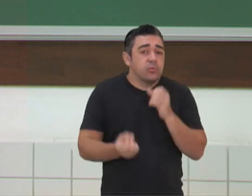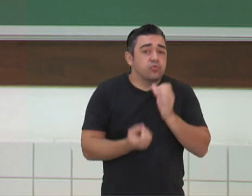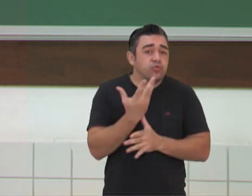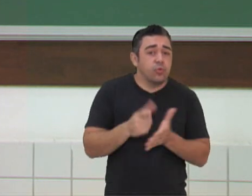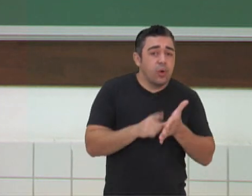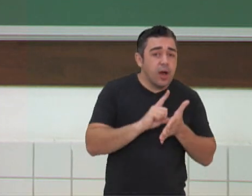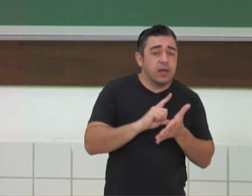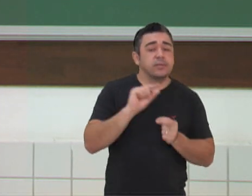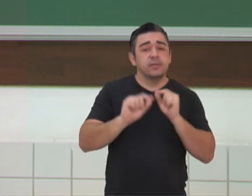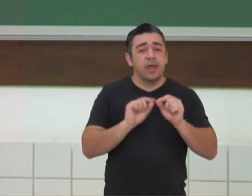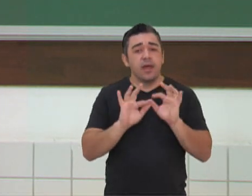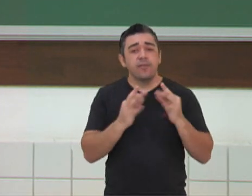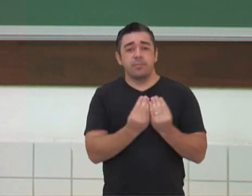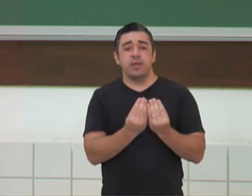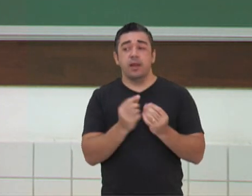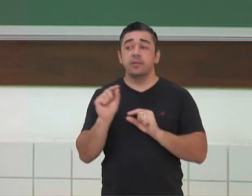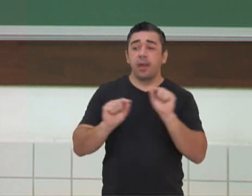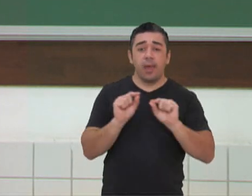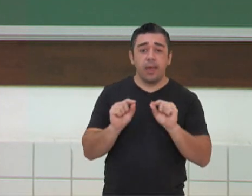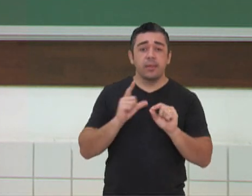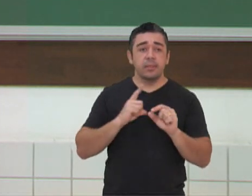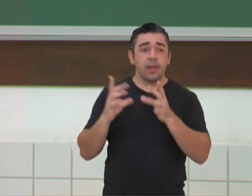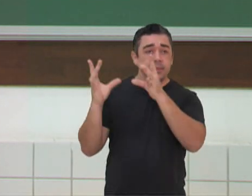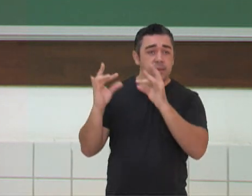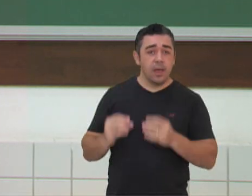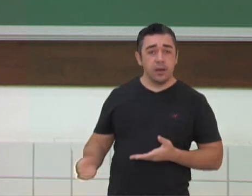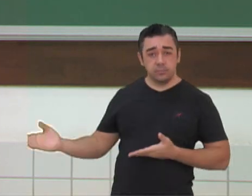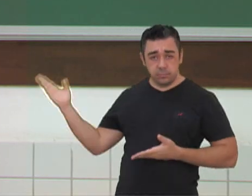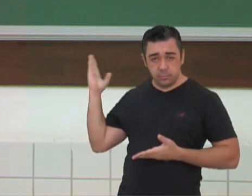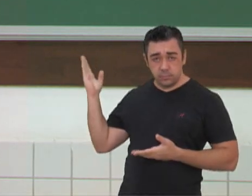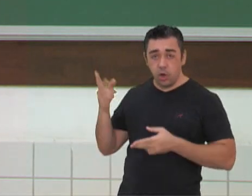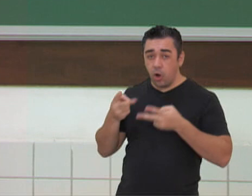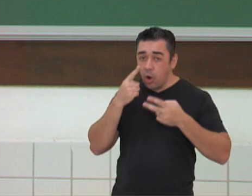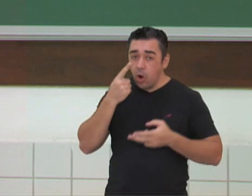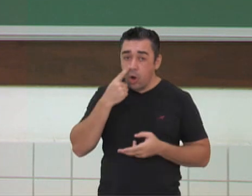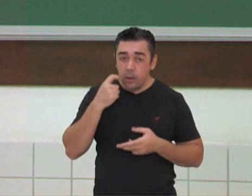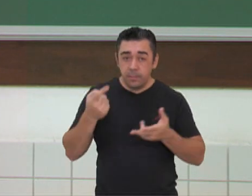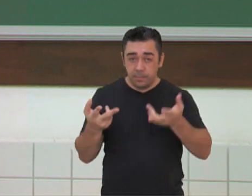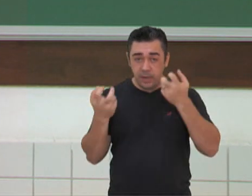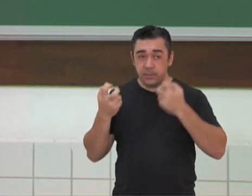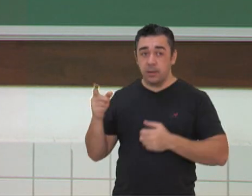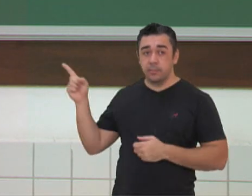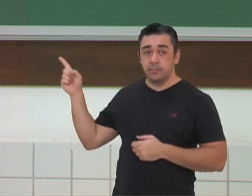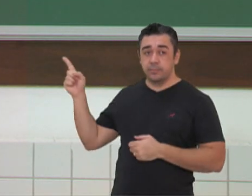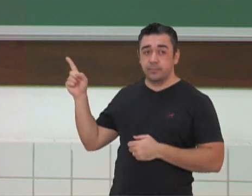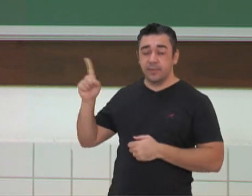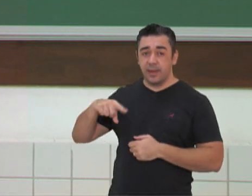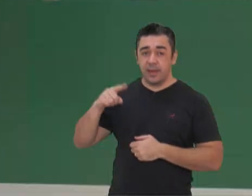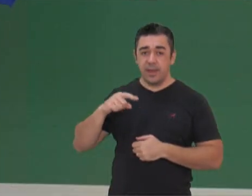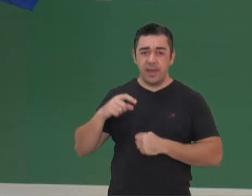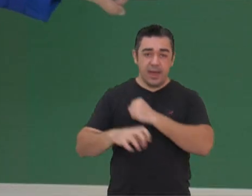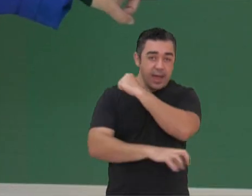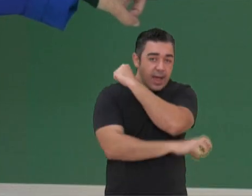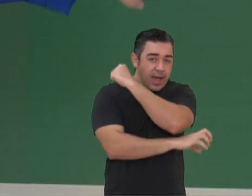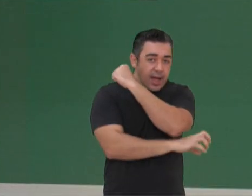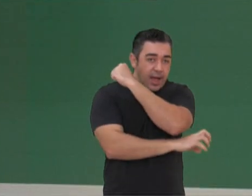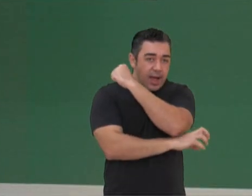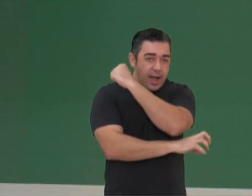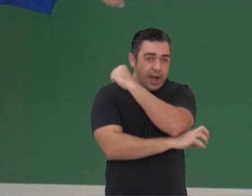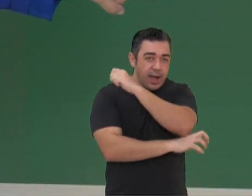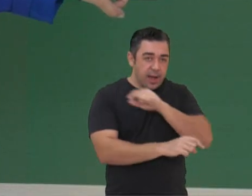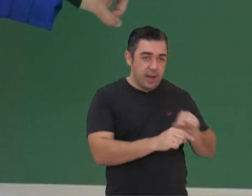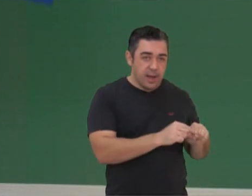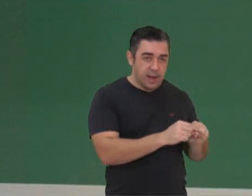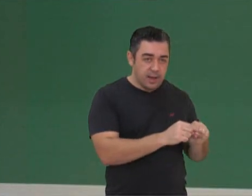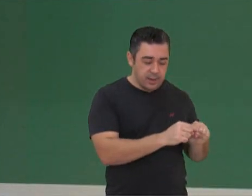mais aparentado com quem, tudo isso está escrito nesse desenho aqui, tá? Então, vejam, raiz é a parte mais antiga. Então, ó, o